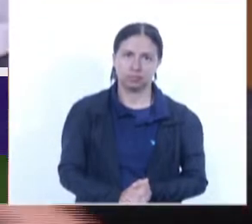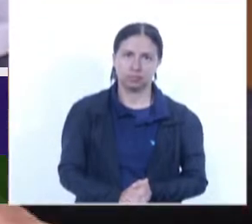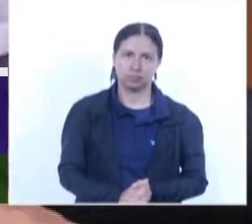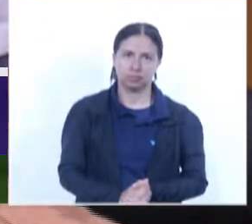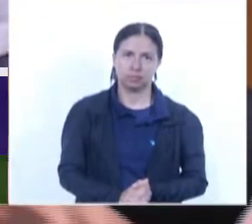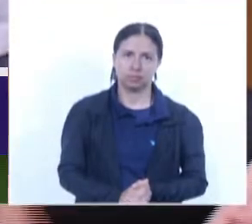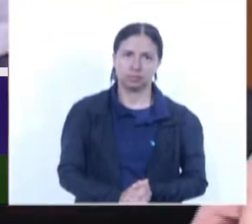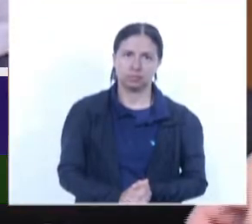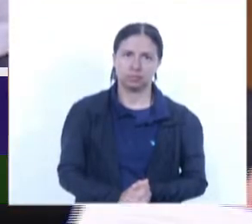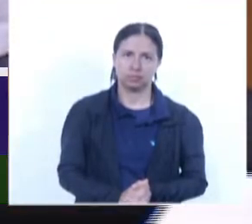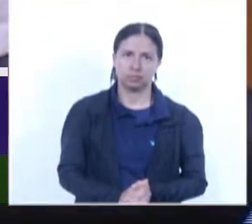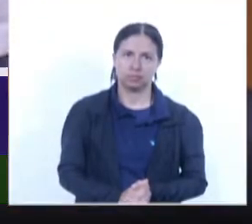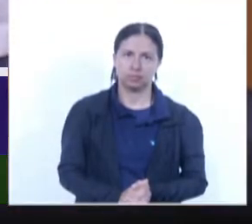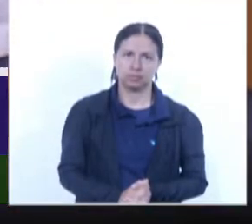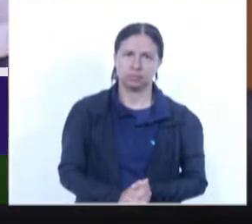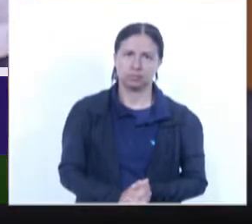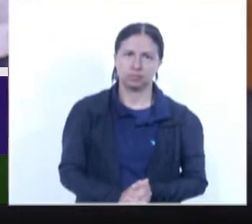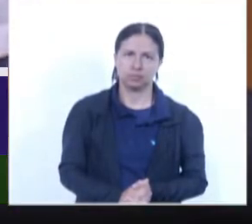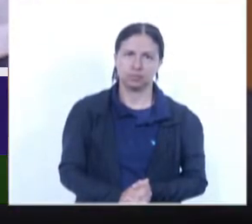Antônio Augusto